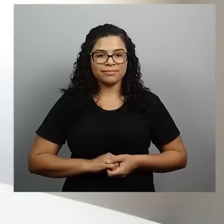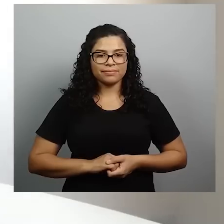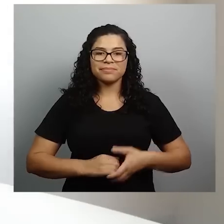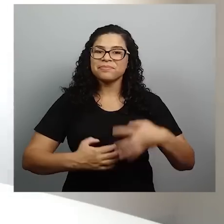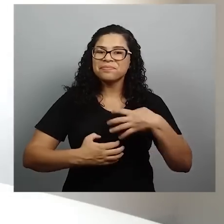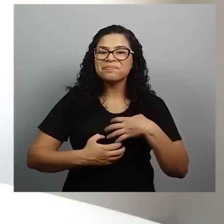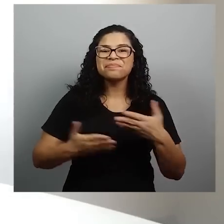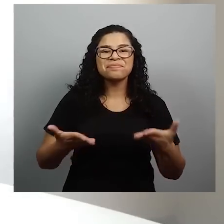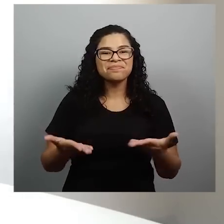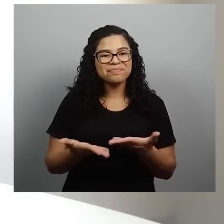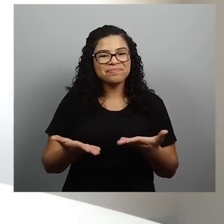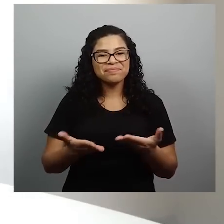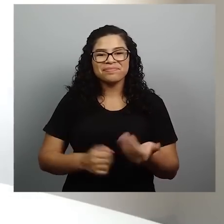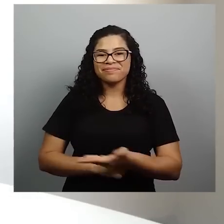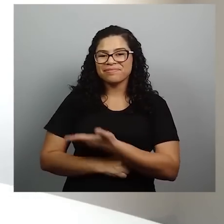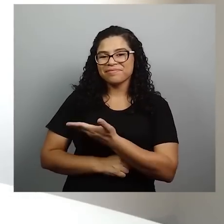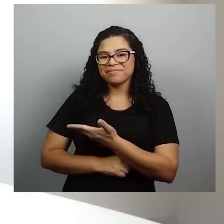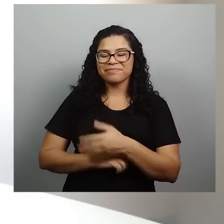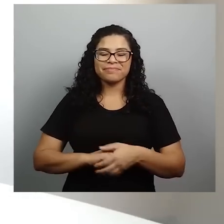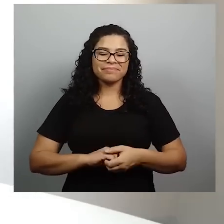E ficará assim.